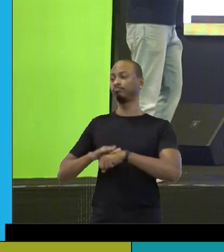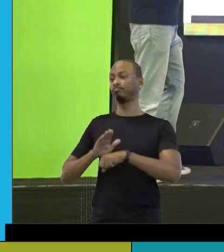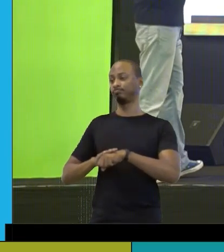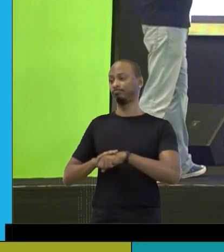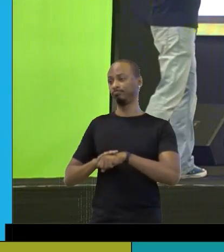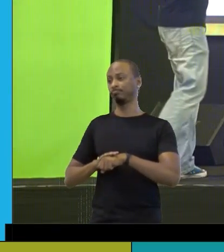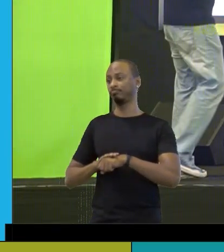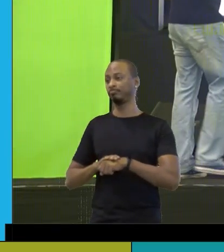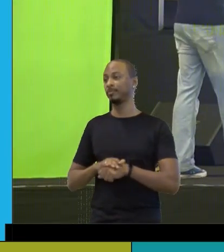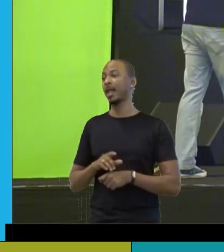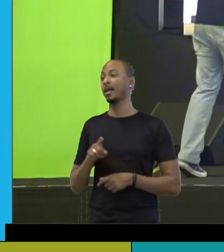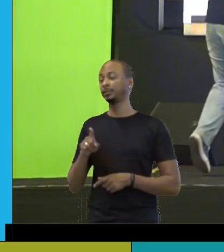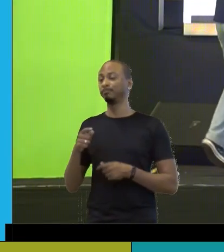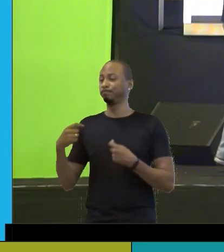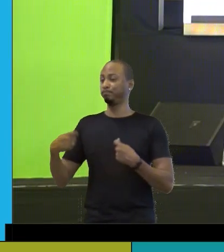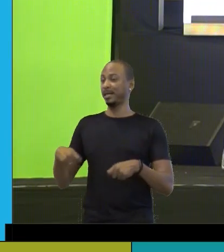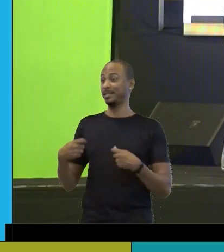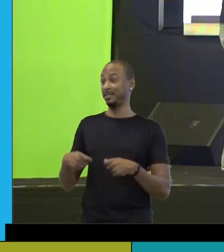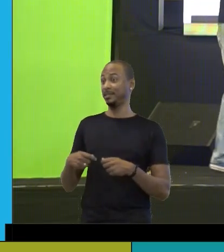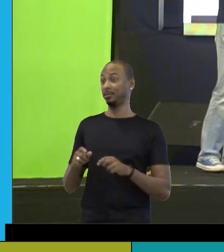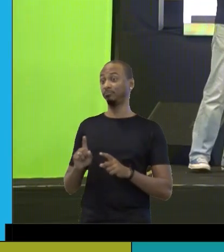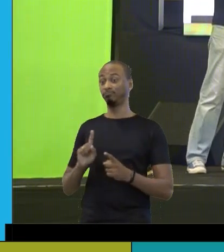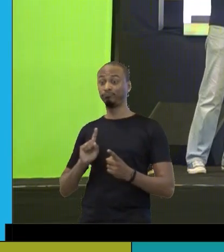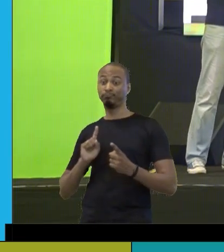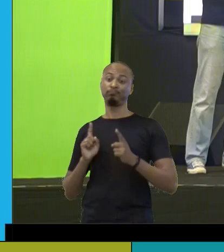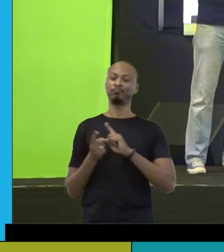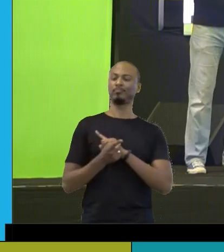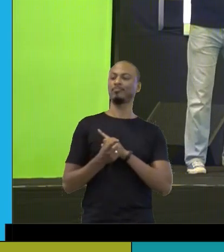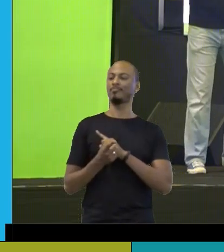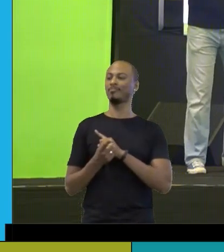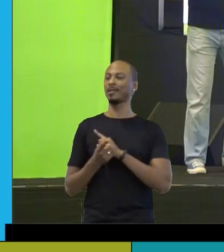Ele precisa, ao contrário, ser um príncipe de